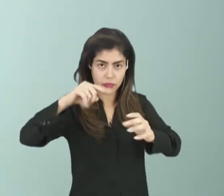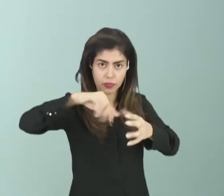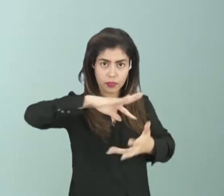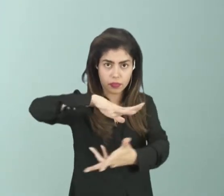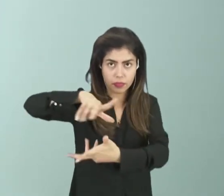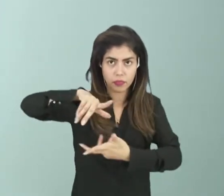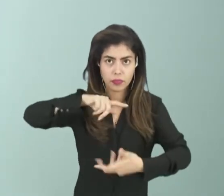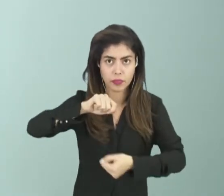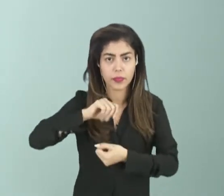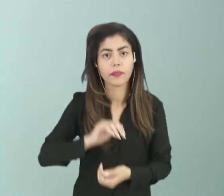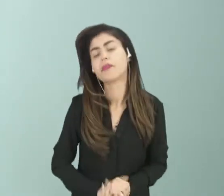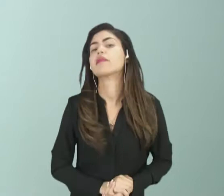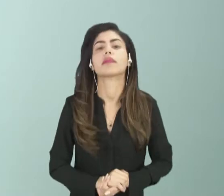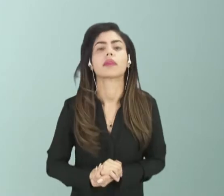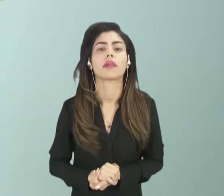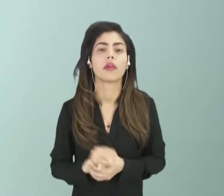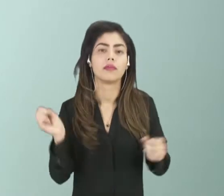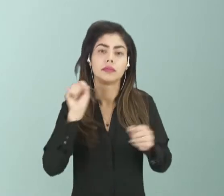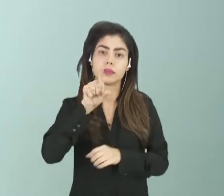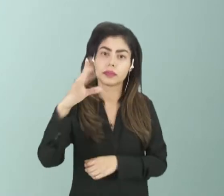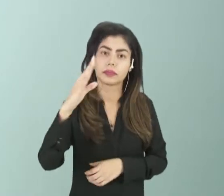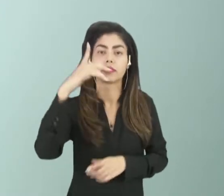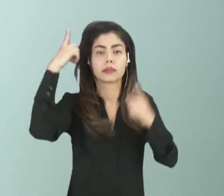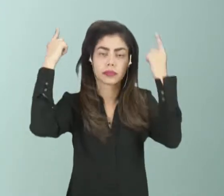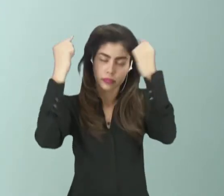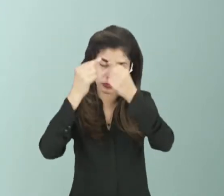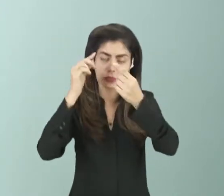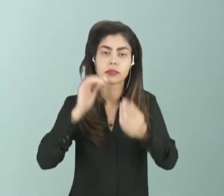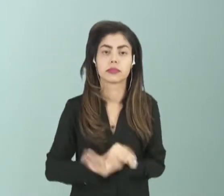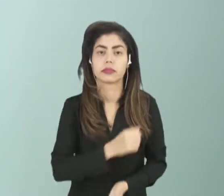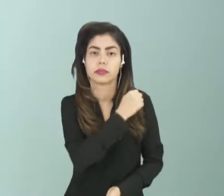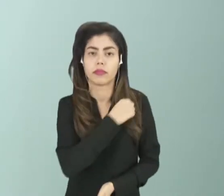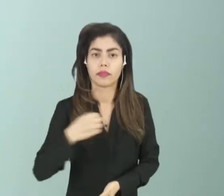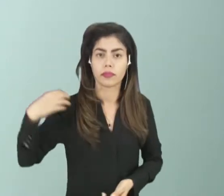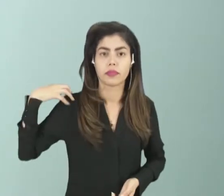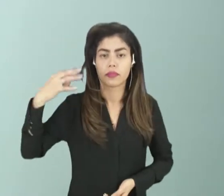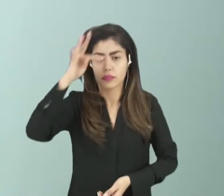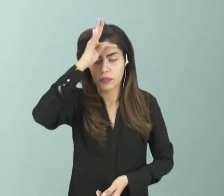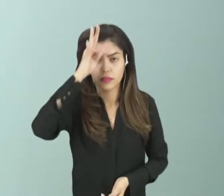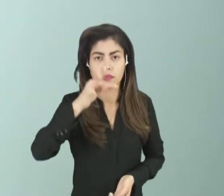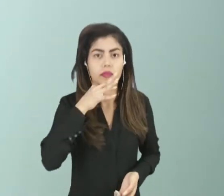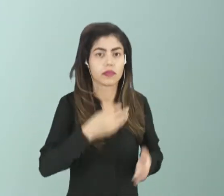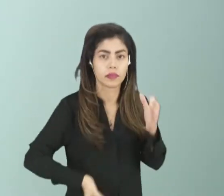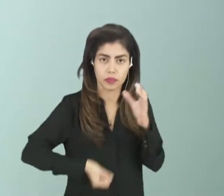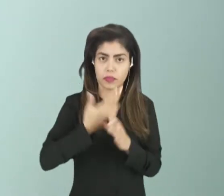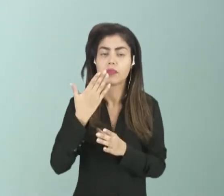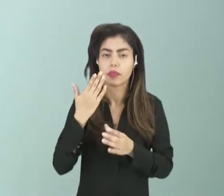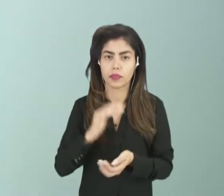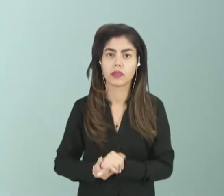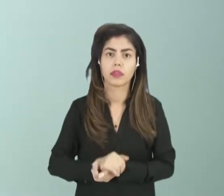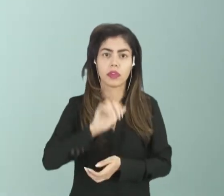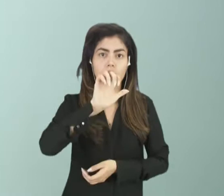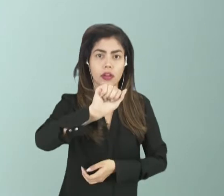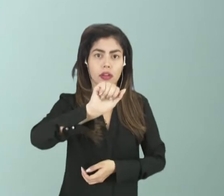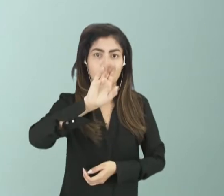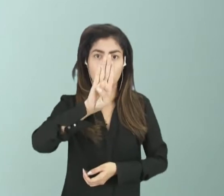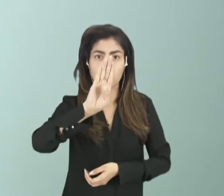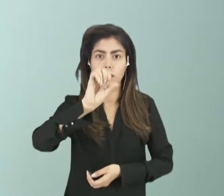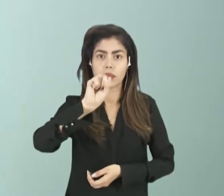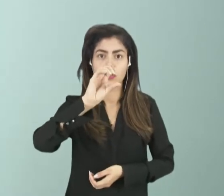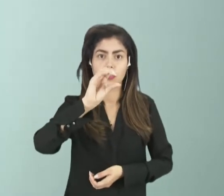essa tradição da clássica grega de Aristóteles e a tradição medieval que deu origem ao absolutismo,